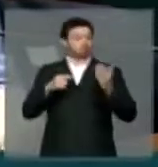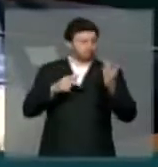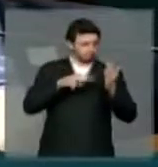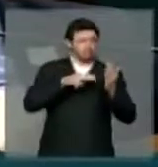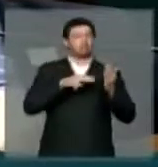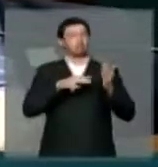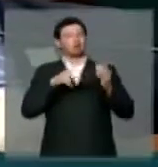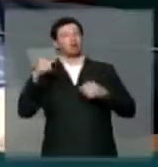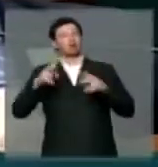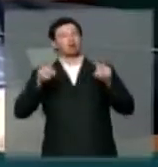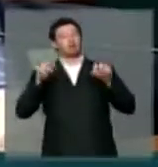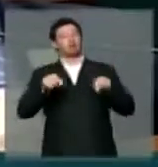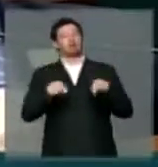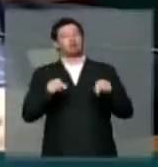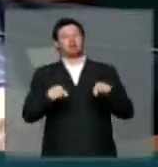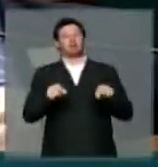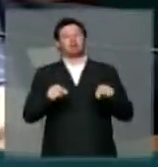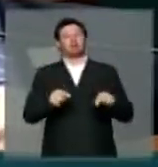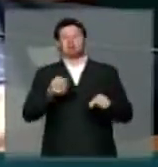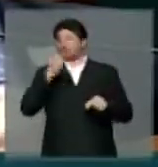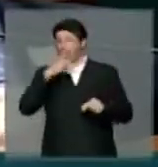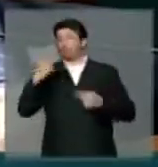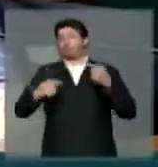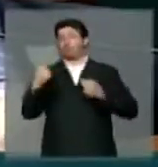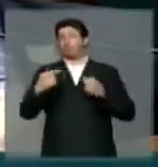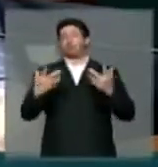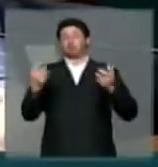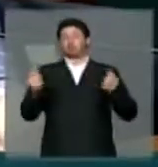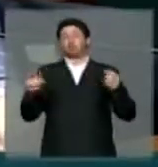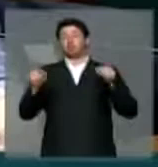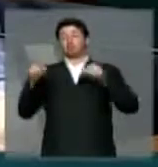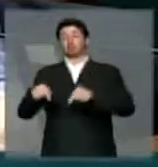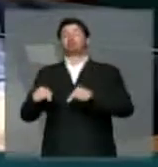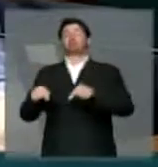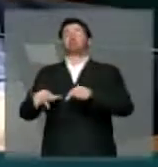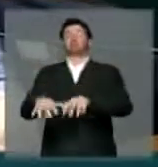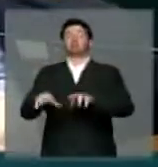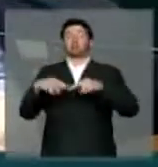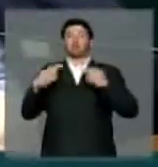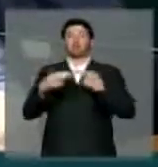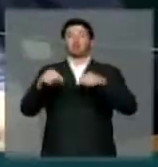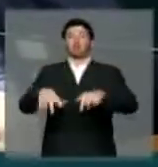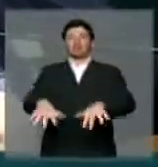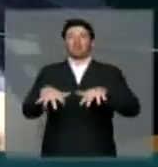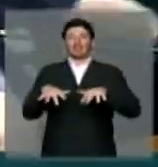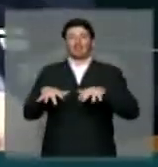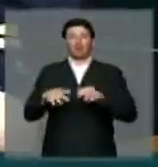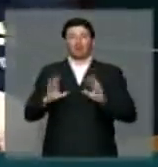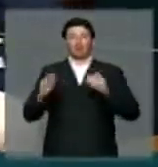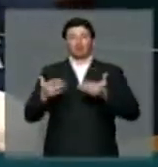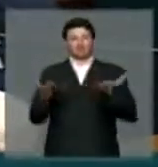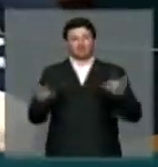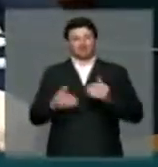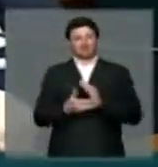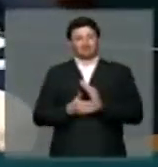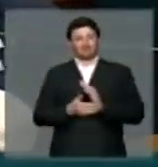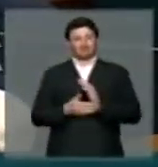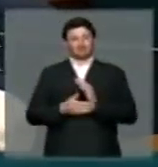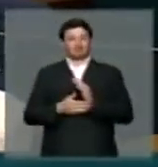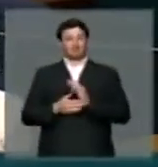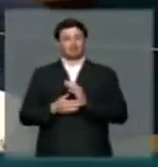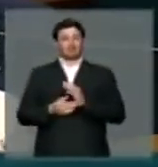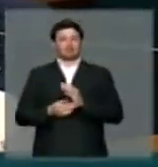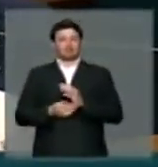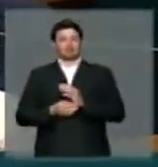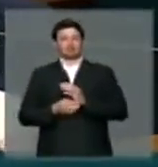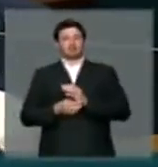era um tema que valeria a pena ser objeto de debate no espaço mais adequado